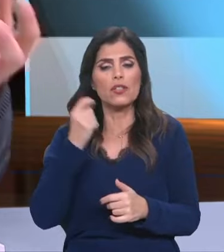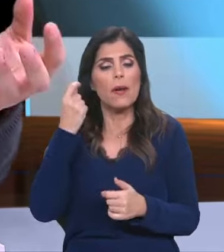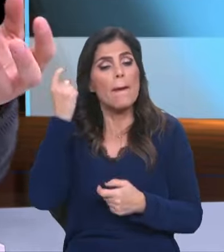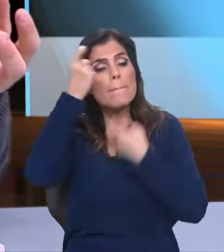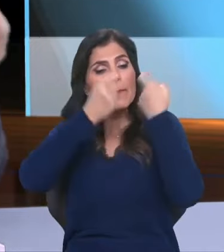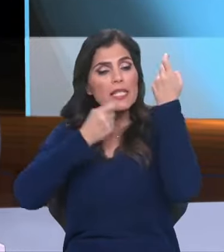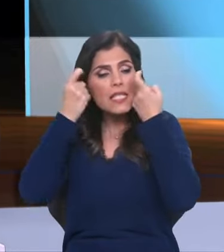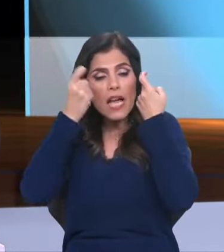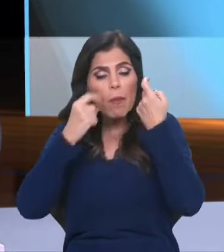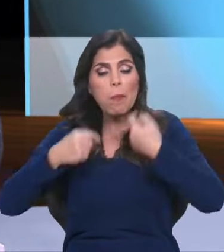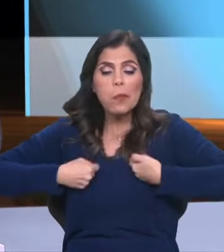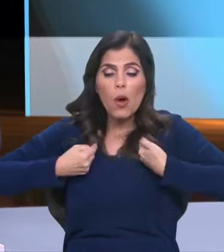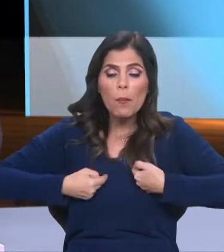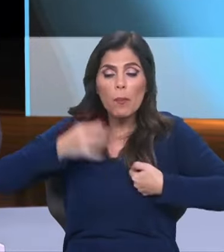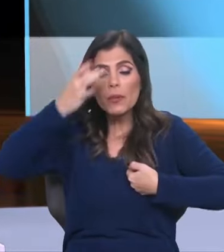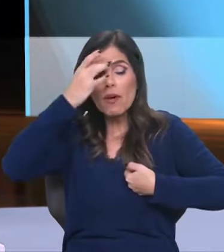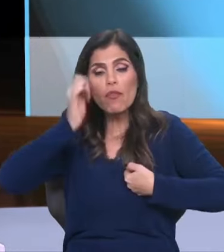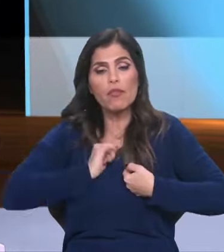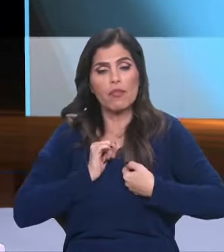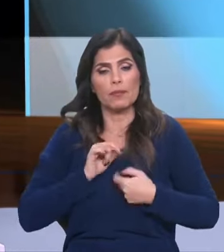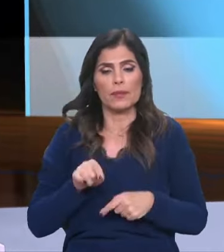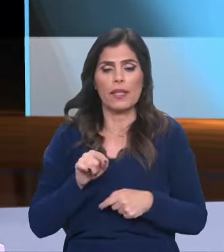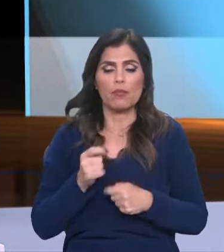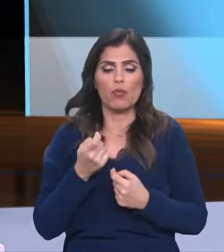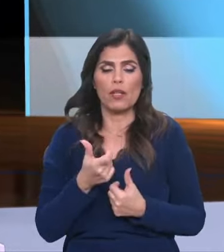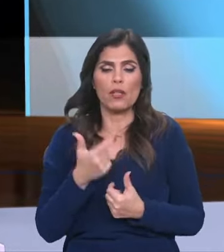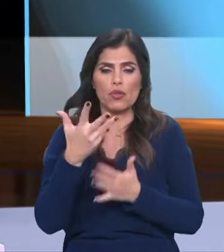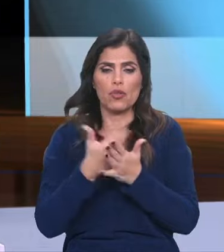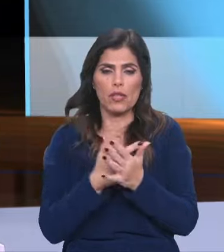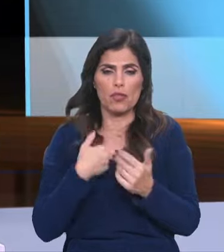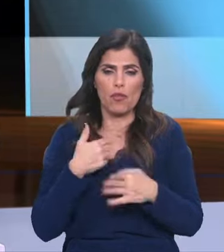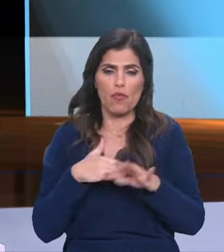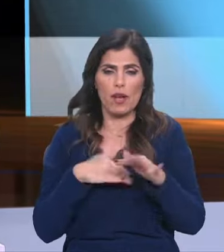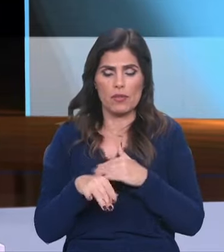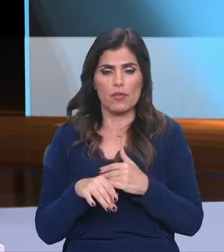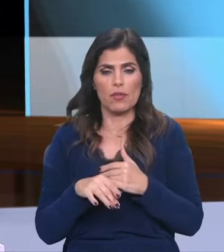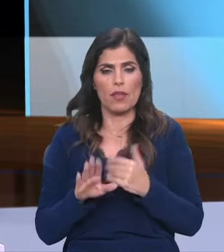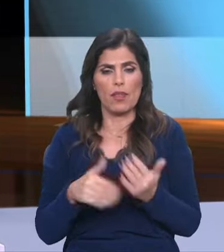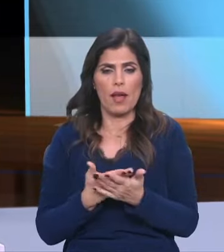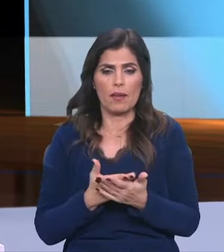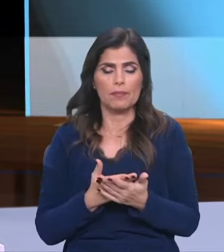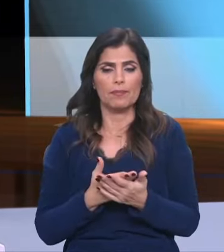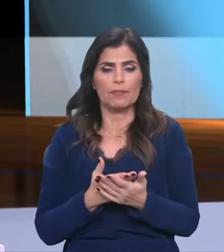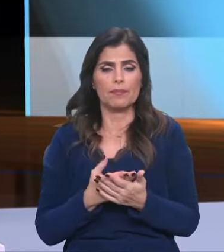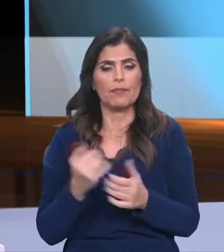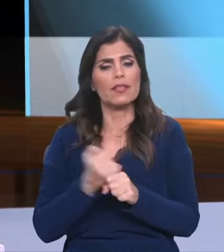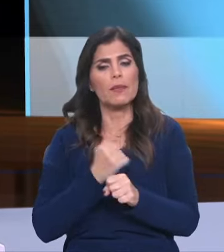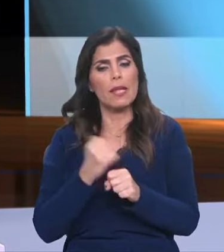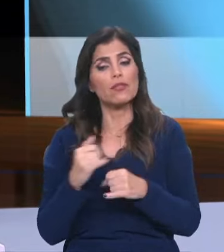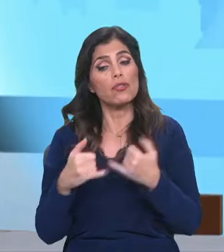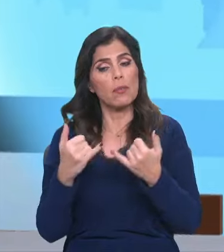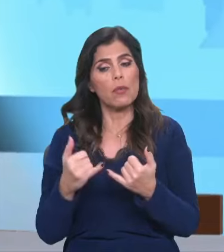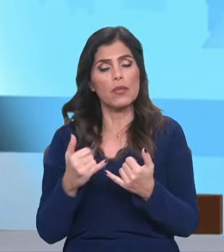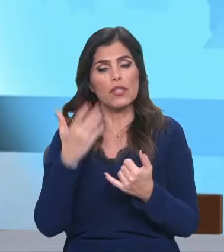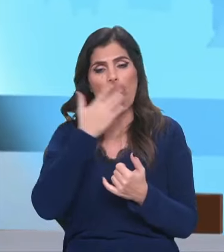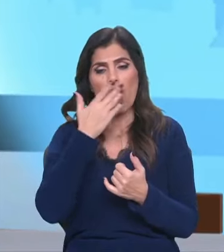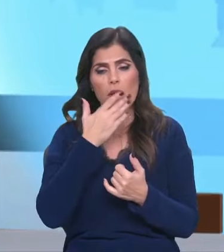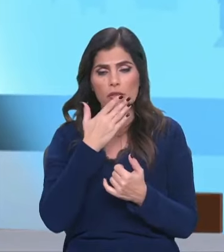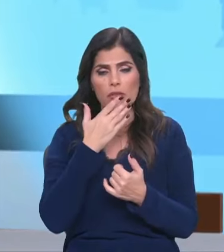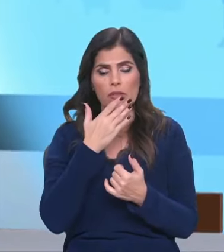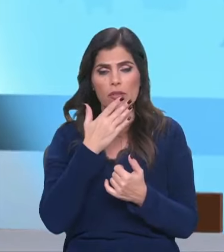ter opiniões. É um bocadinho isto que os textos que eu vou fazendo proporcionam. São trabalhados depois nas aulas